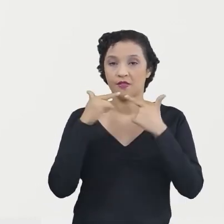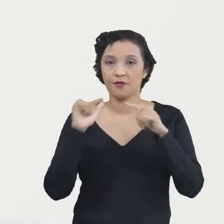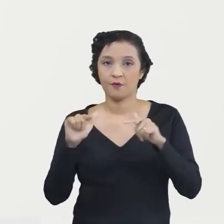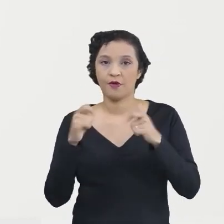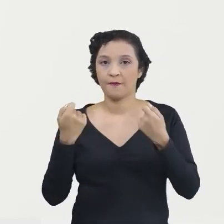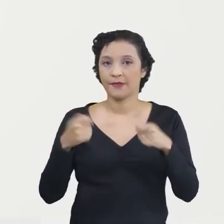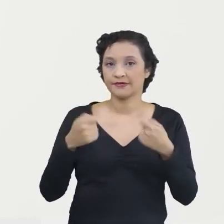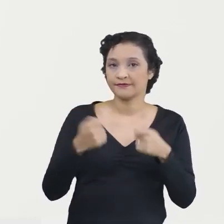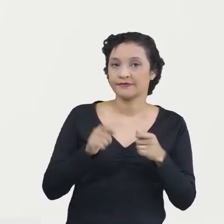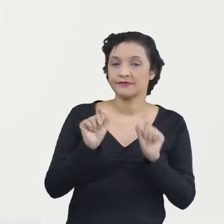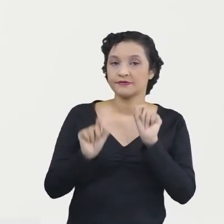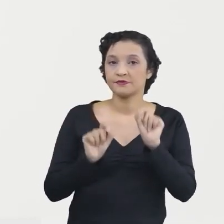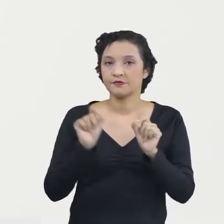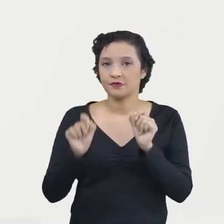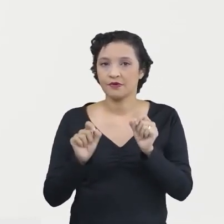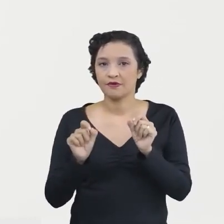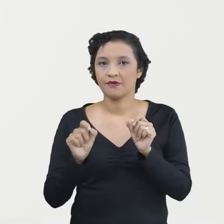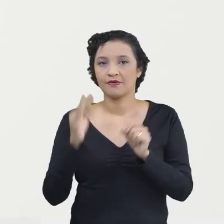interpretações.